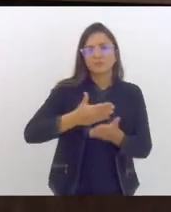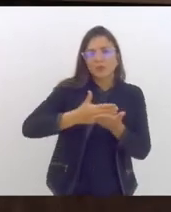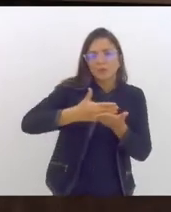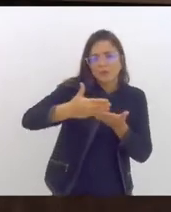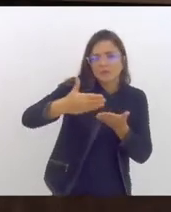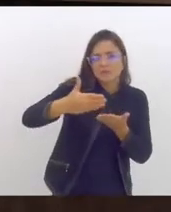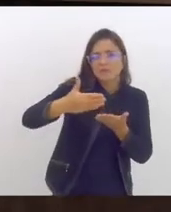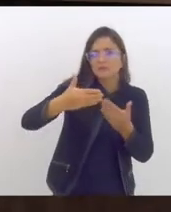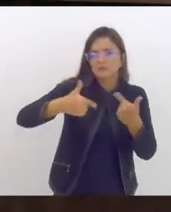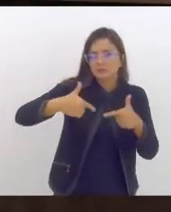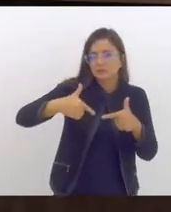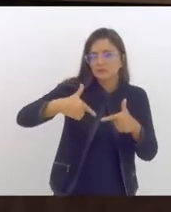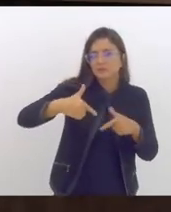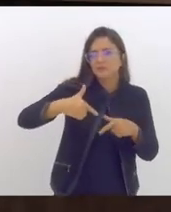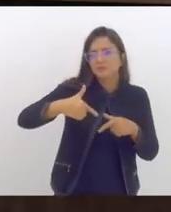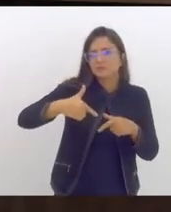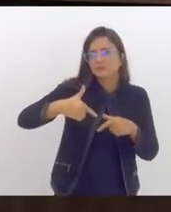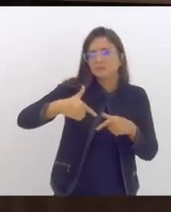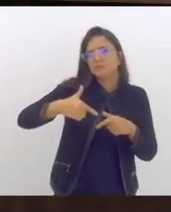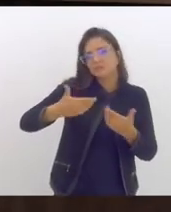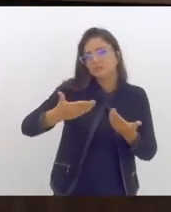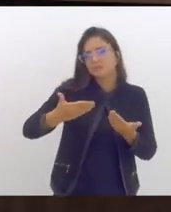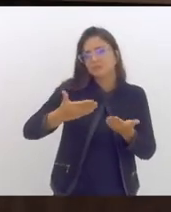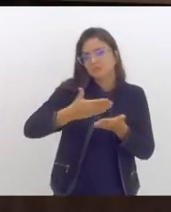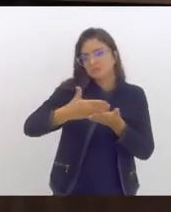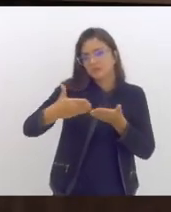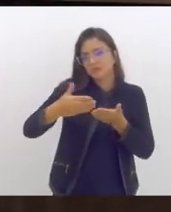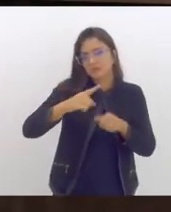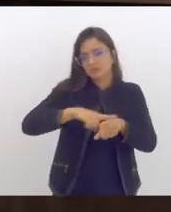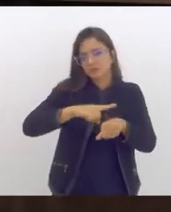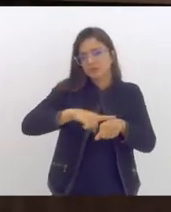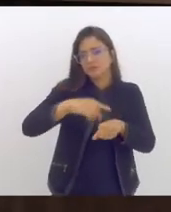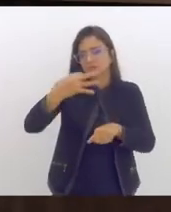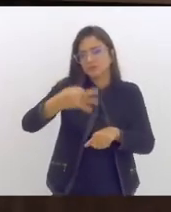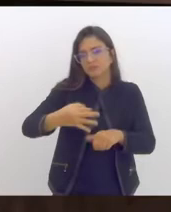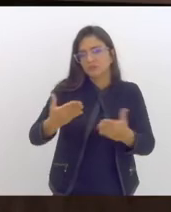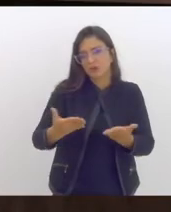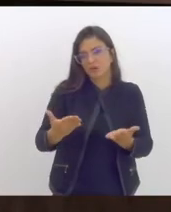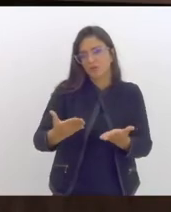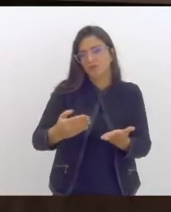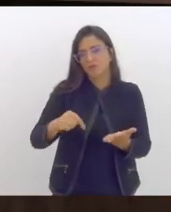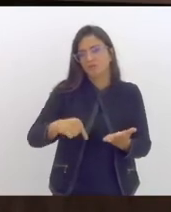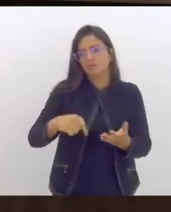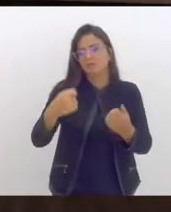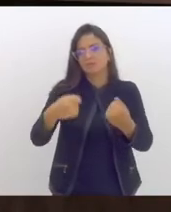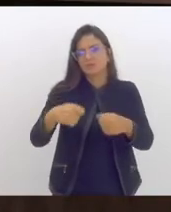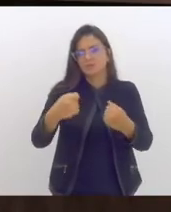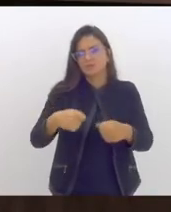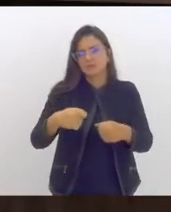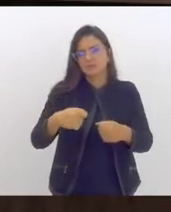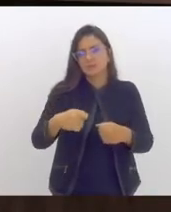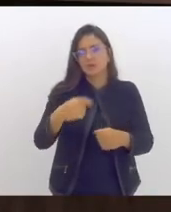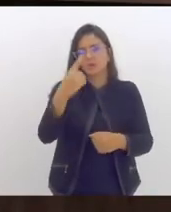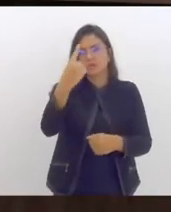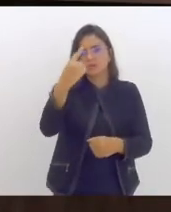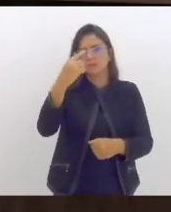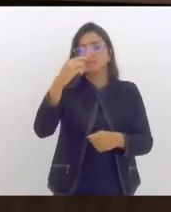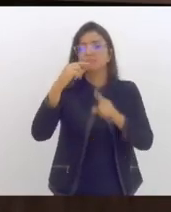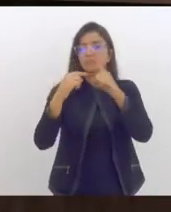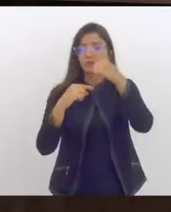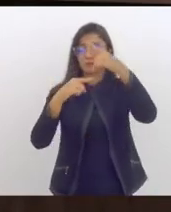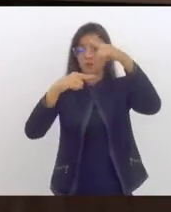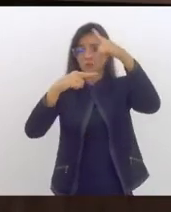inicia-se com o expediente inicial, necessita de 1/10 das presenças.